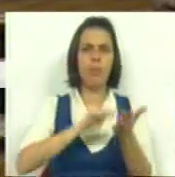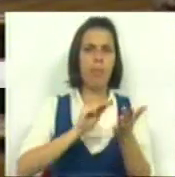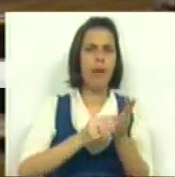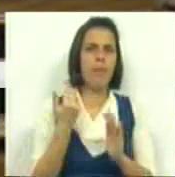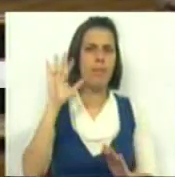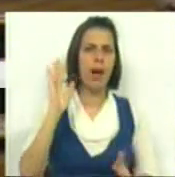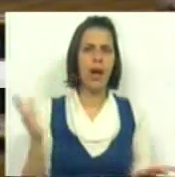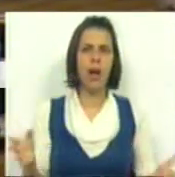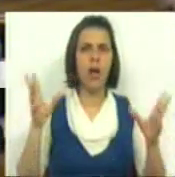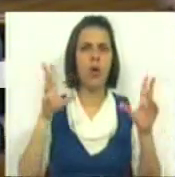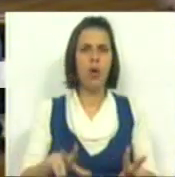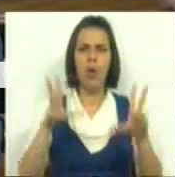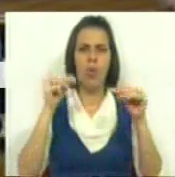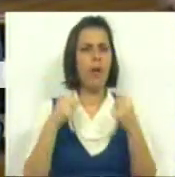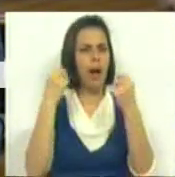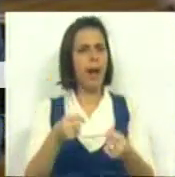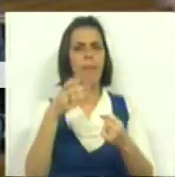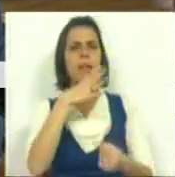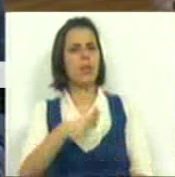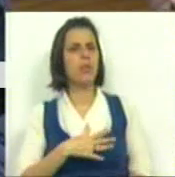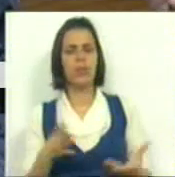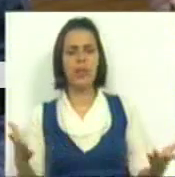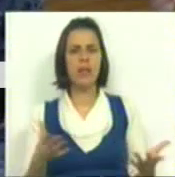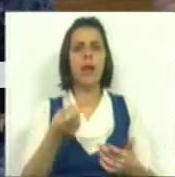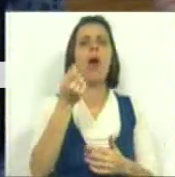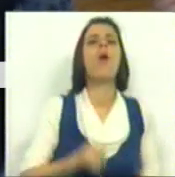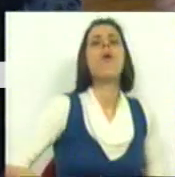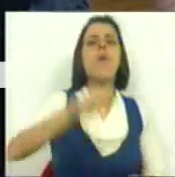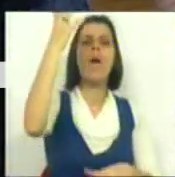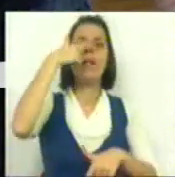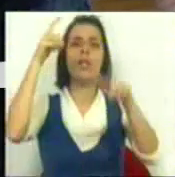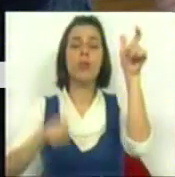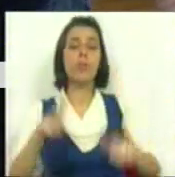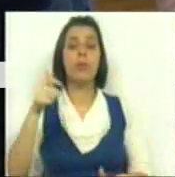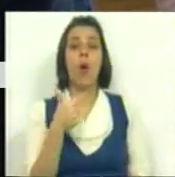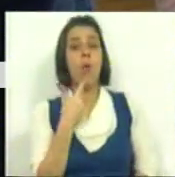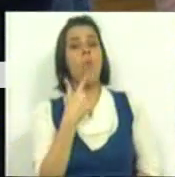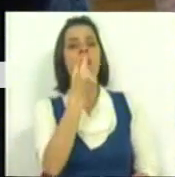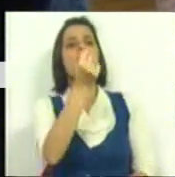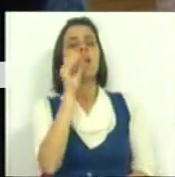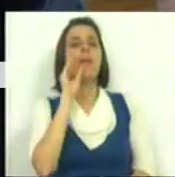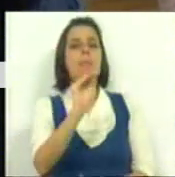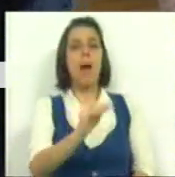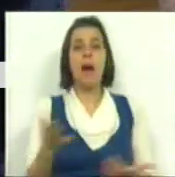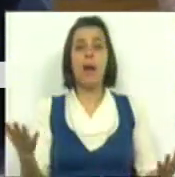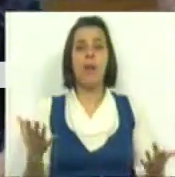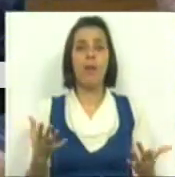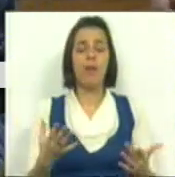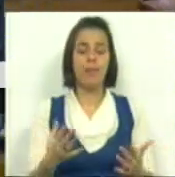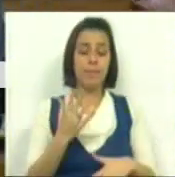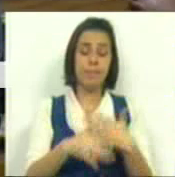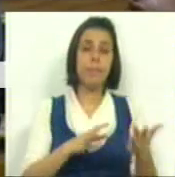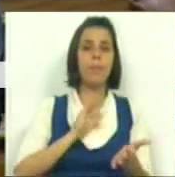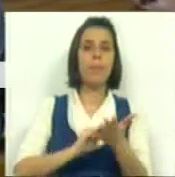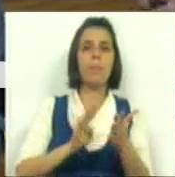pobres. Nunca foi capaz de nos dizer quantas pessoas têm tanto desse dinheiro no banco. Depois,